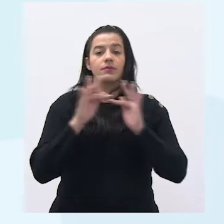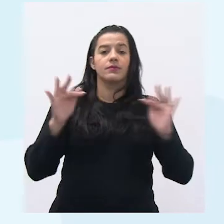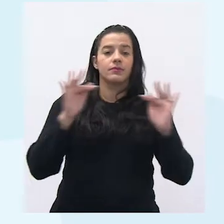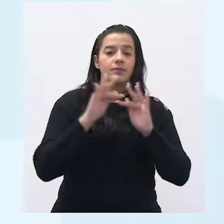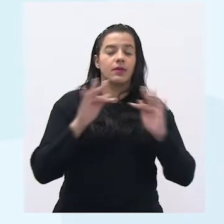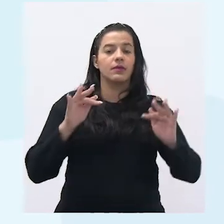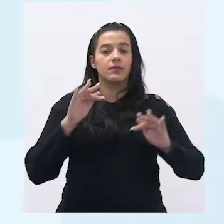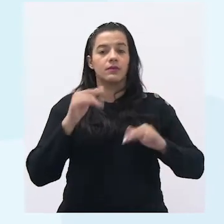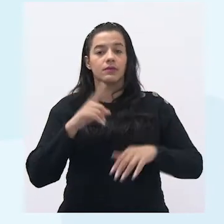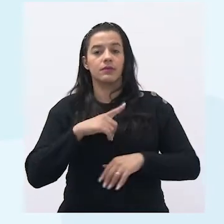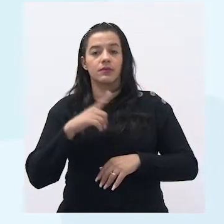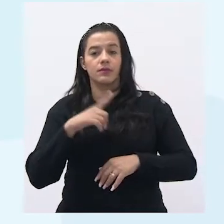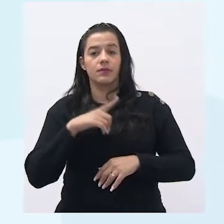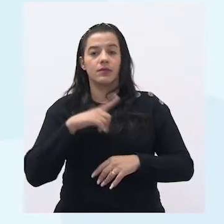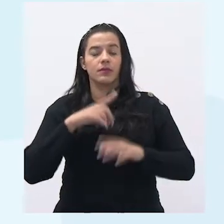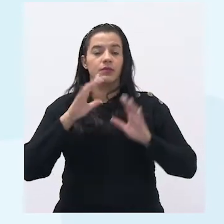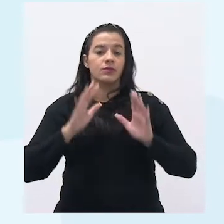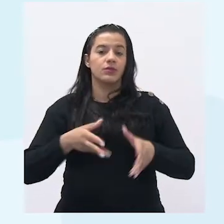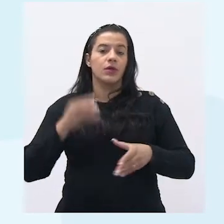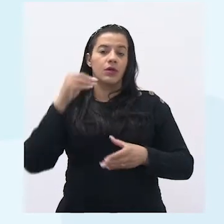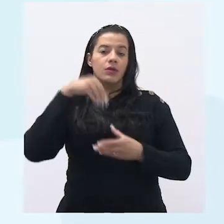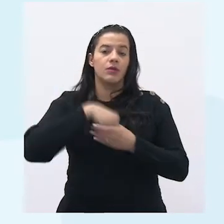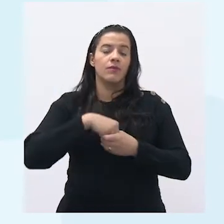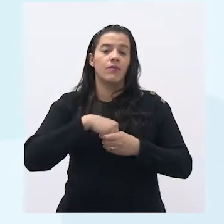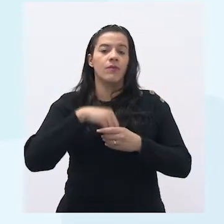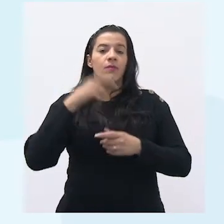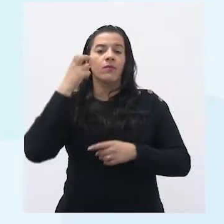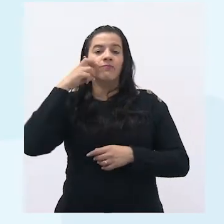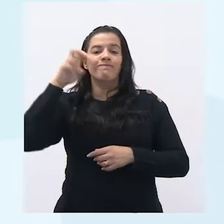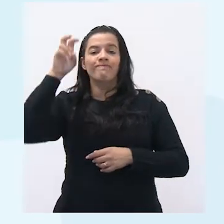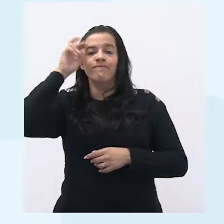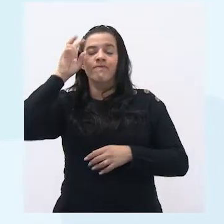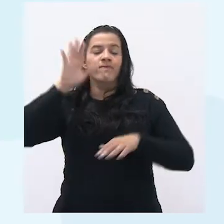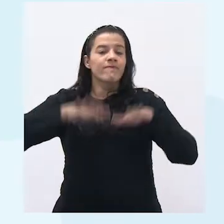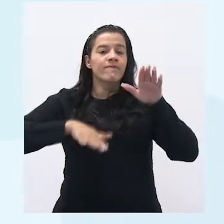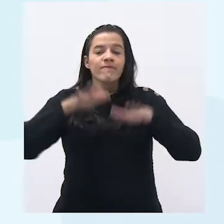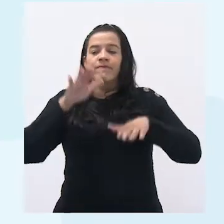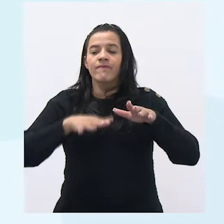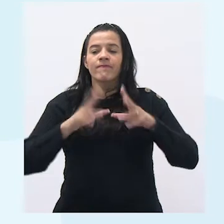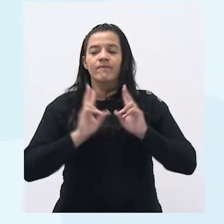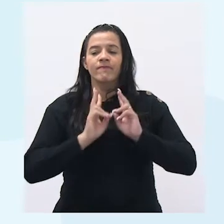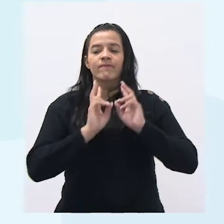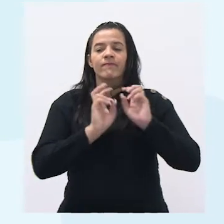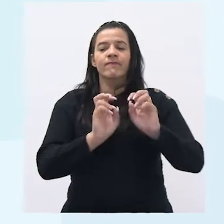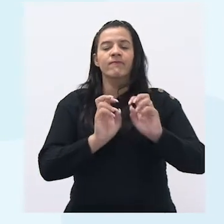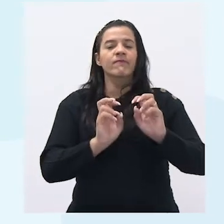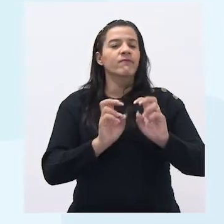estruturais na nossa cultura que nós sequer nos damos conta, né?